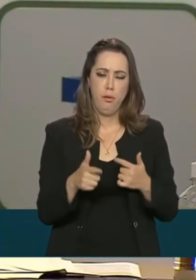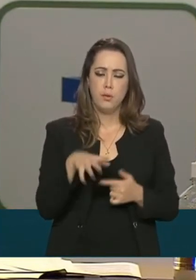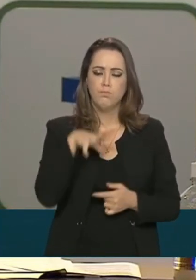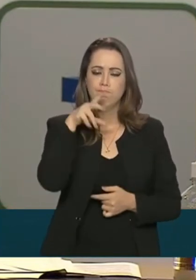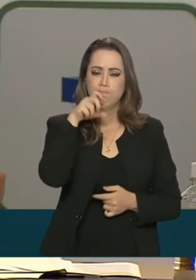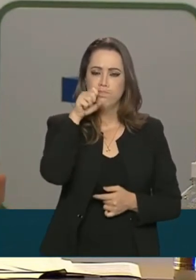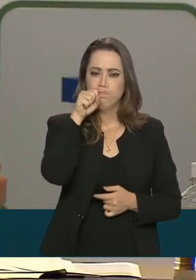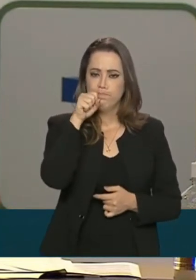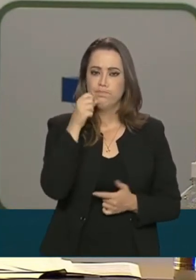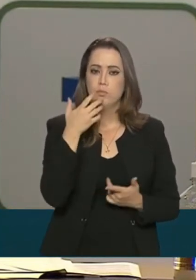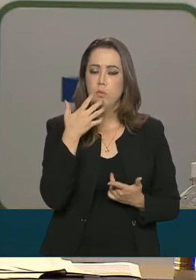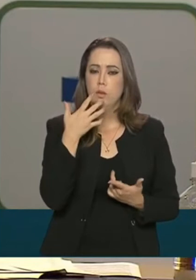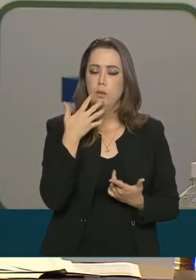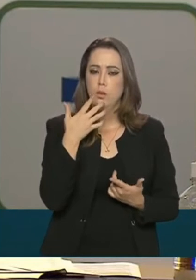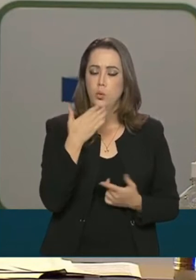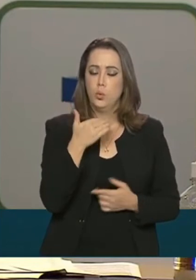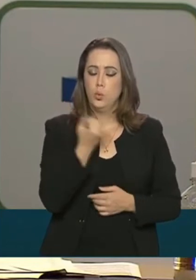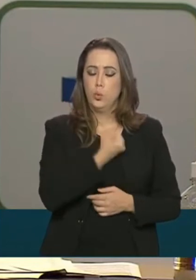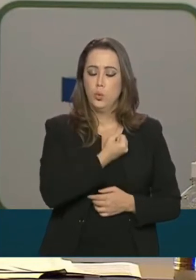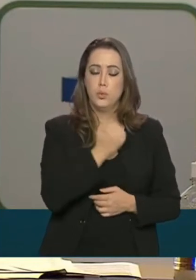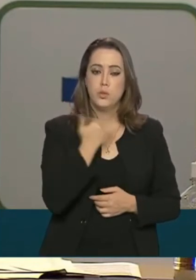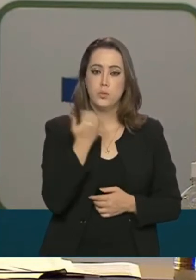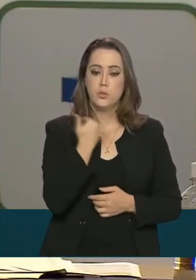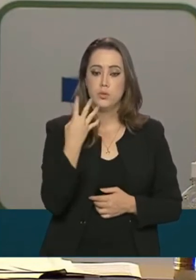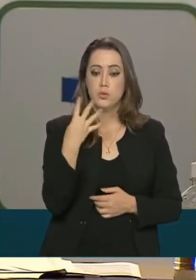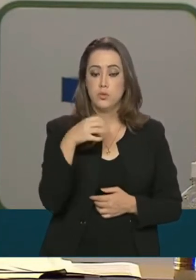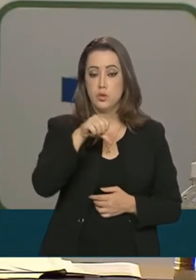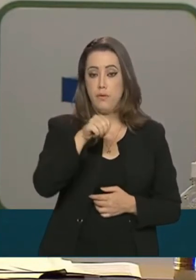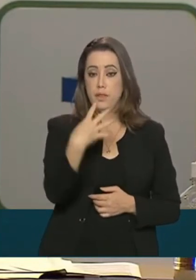grave, o total de óbitos foi